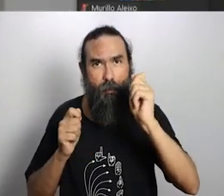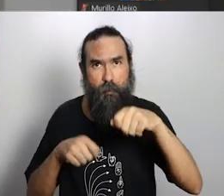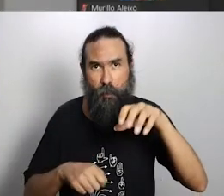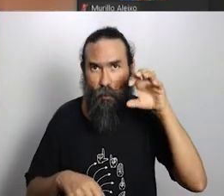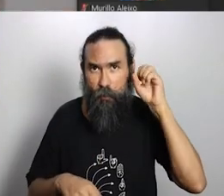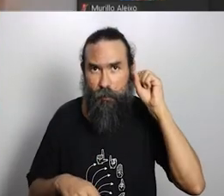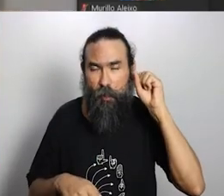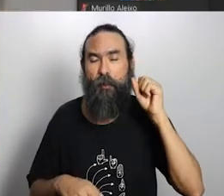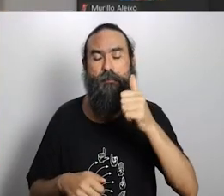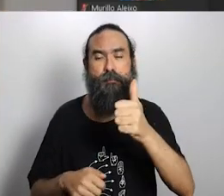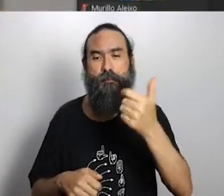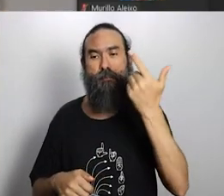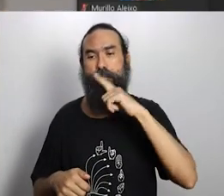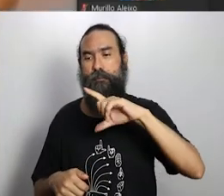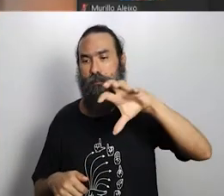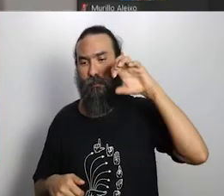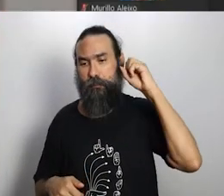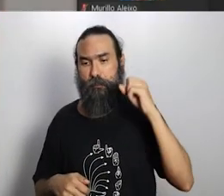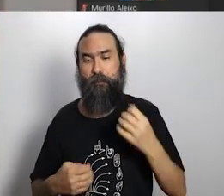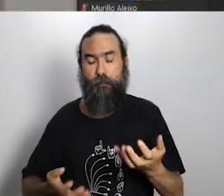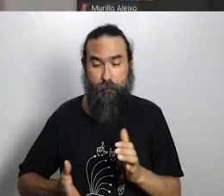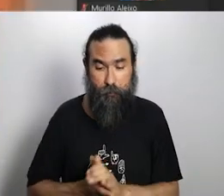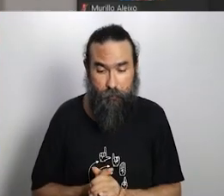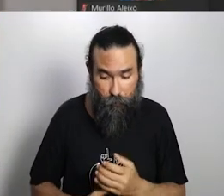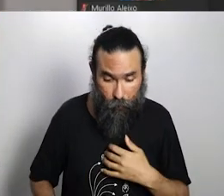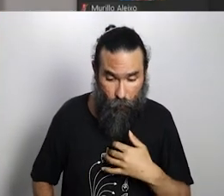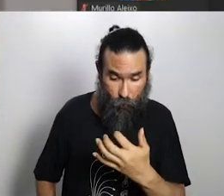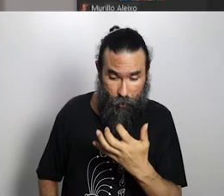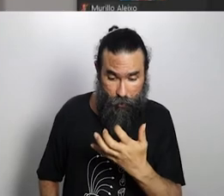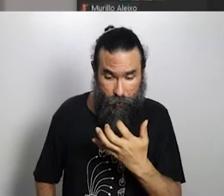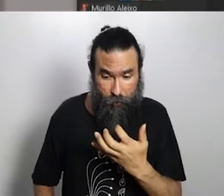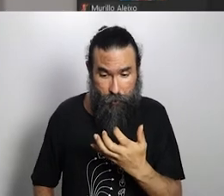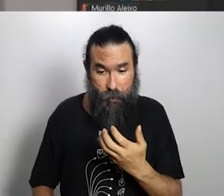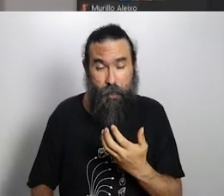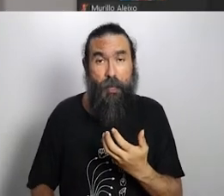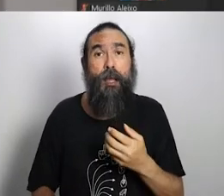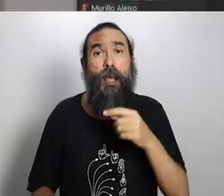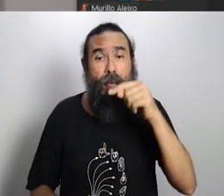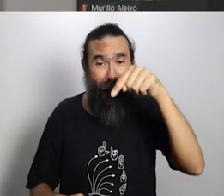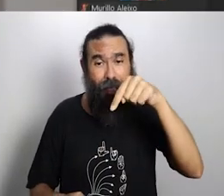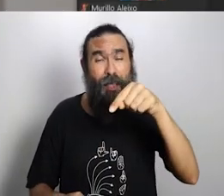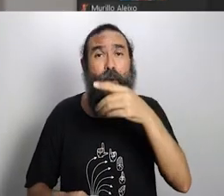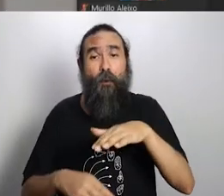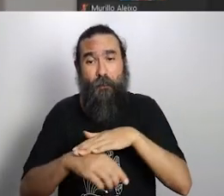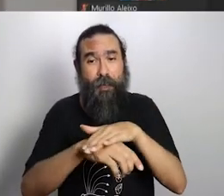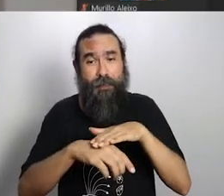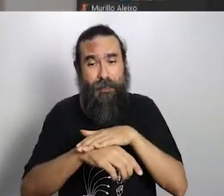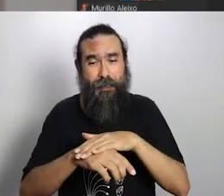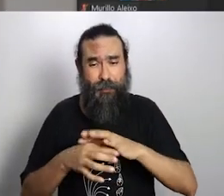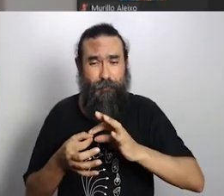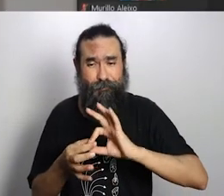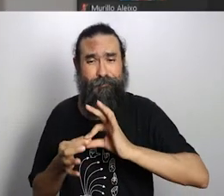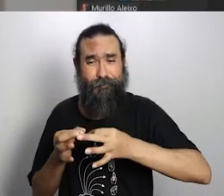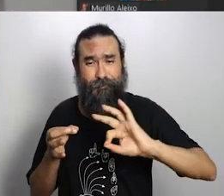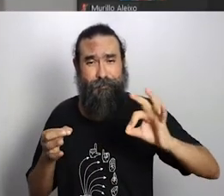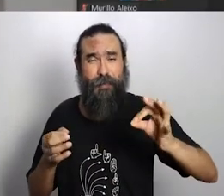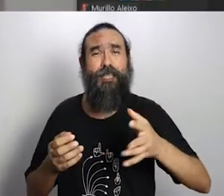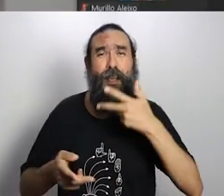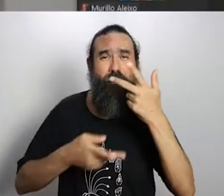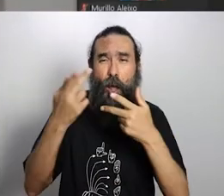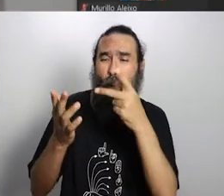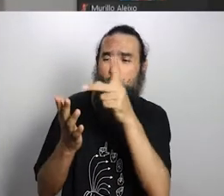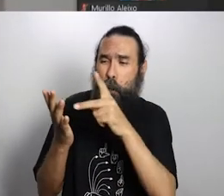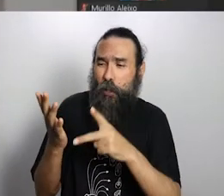se estendeu. Ela foi poesia, foi brincadeira, foi história, foi tudo. Mas eu queria muito que a gente falasse